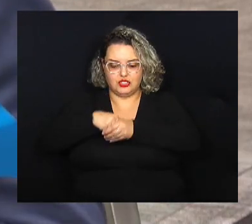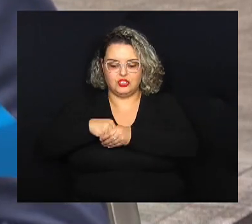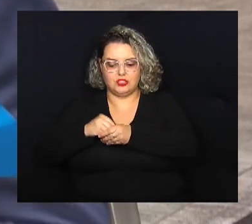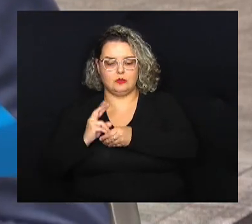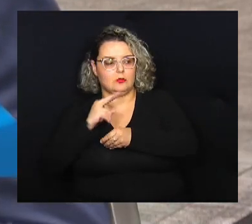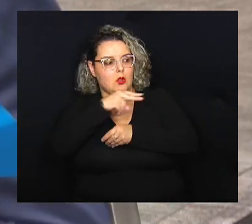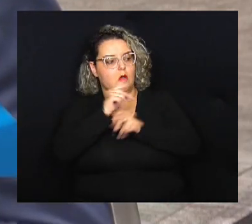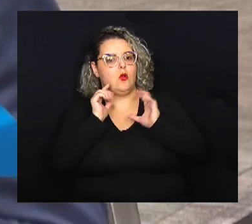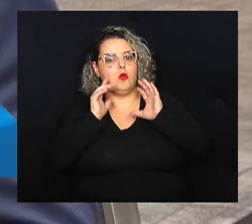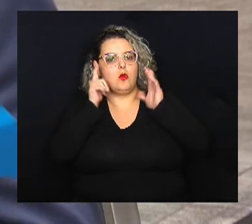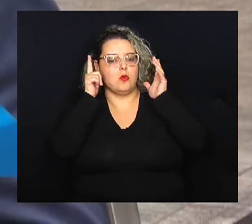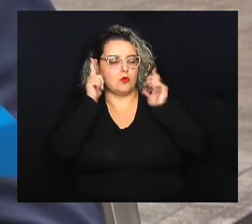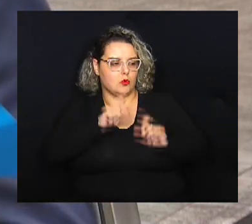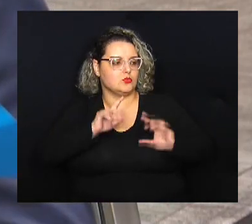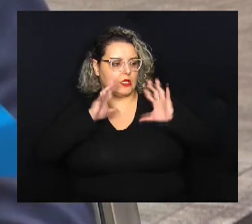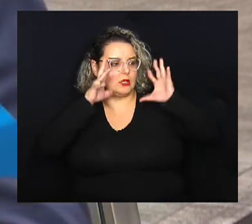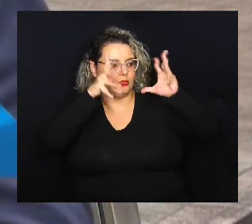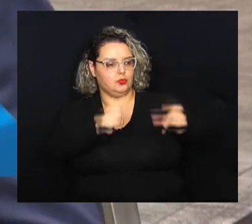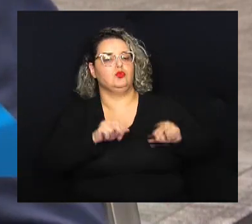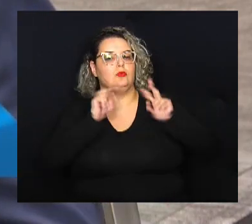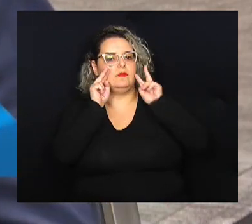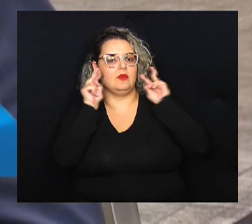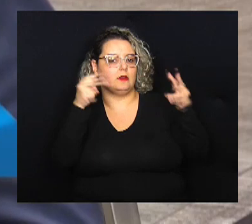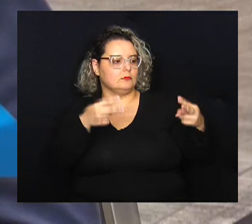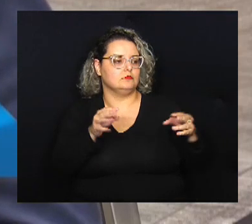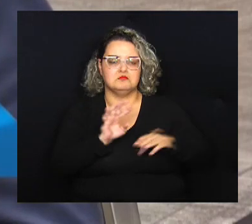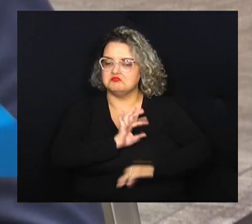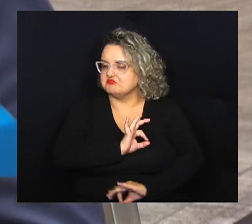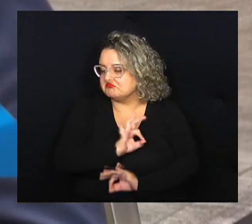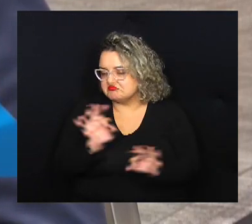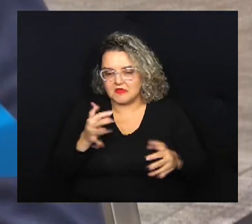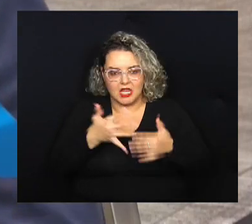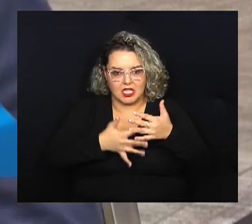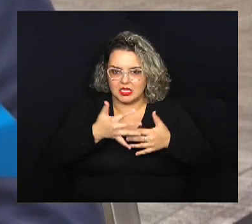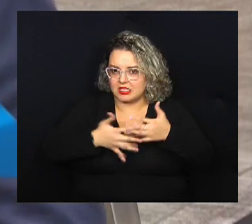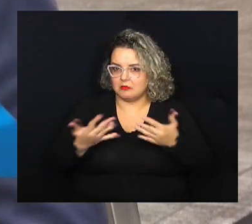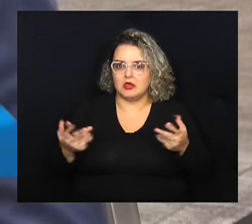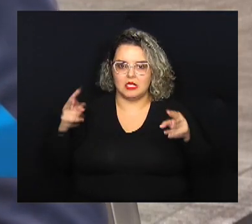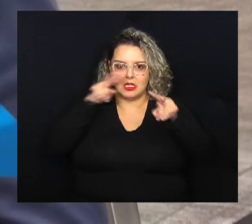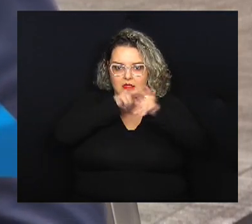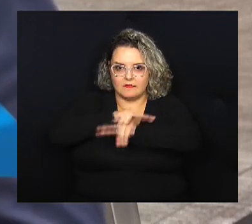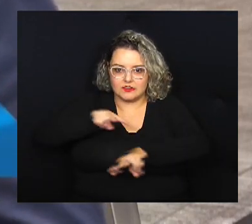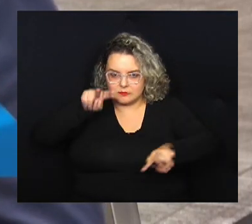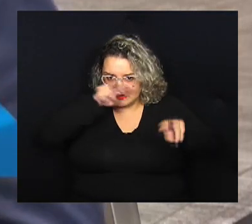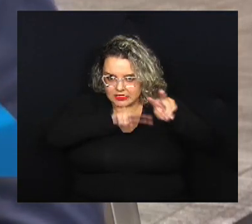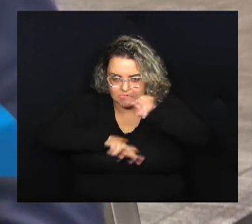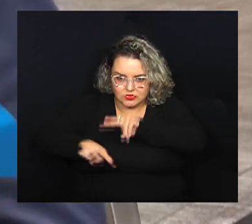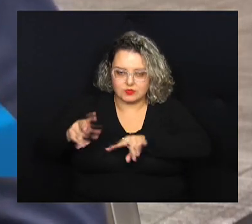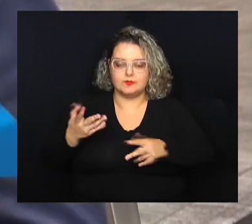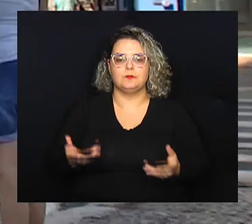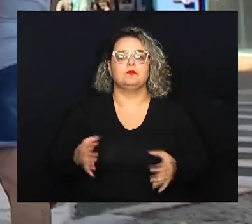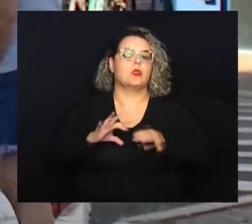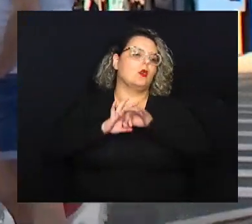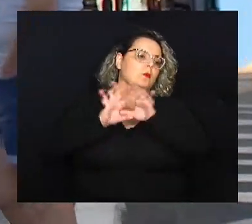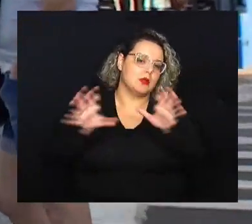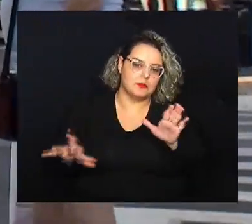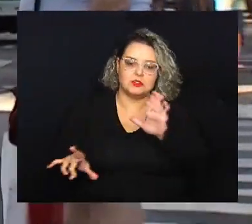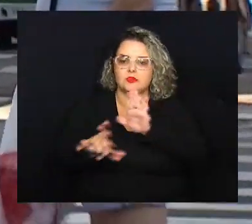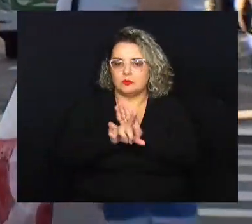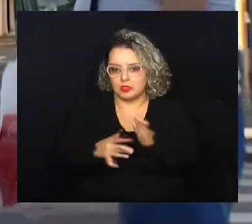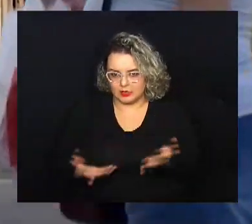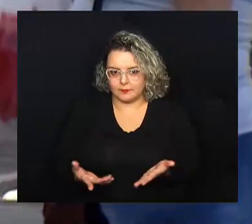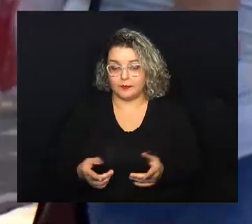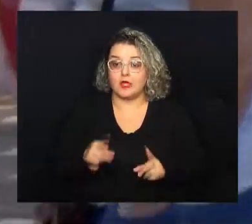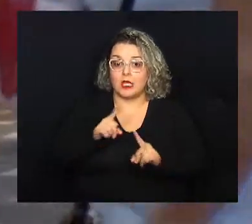fora, tem a visão do lado externo, não tem nada que venha atrapalhar a visibilidade. Então é permitido por lei. Esse tipo